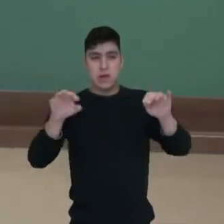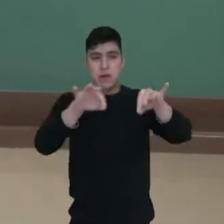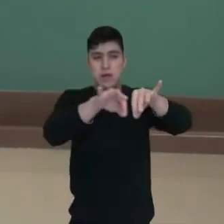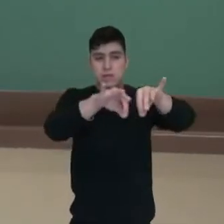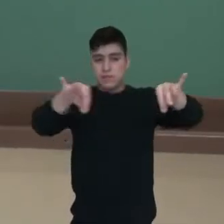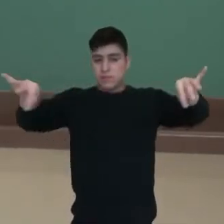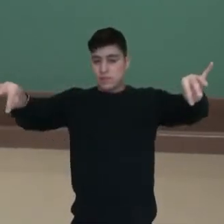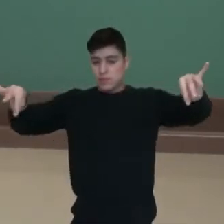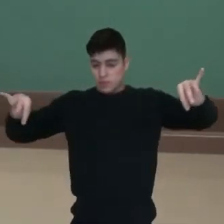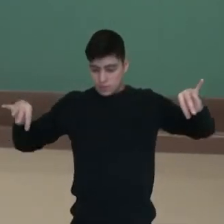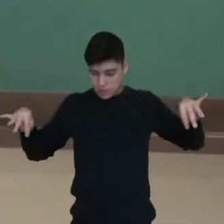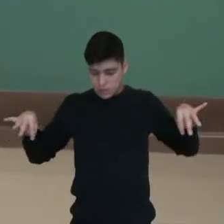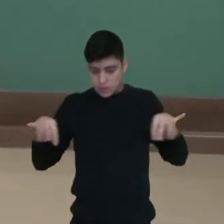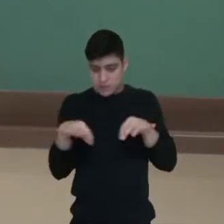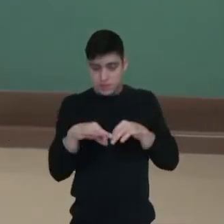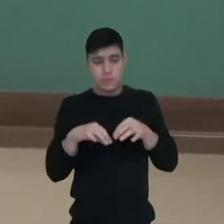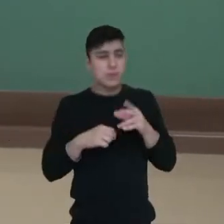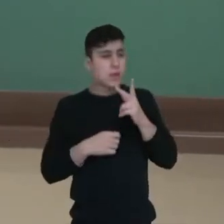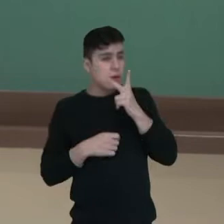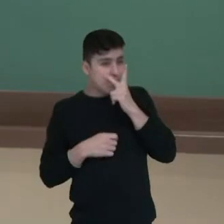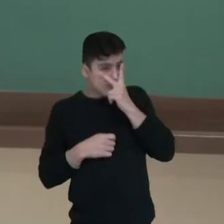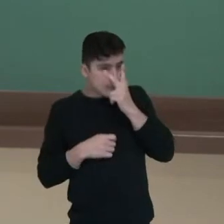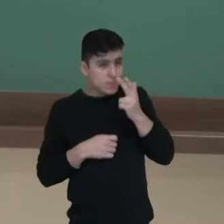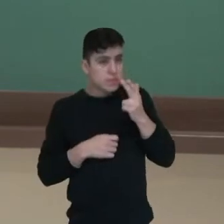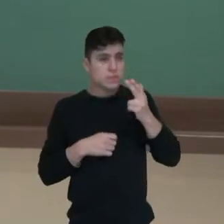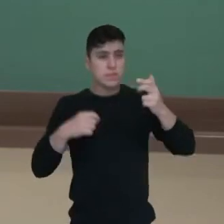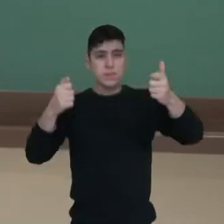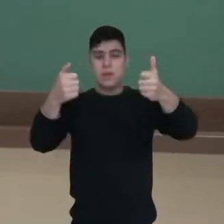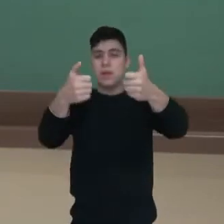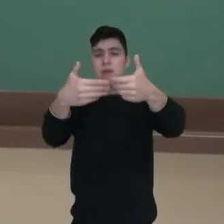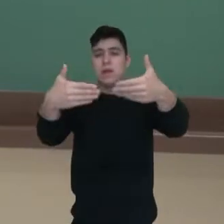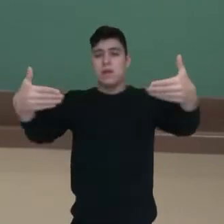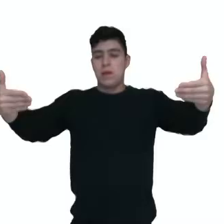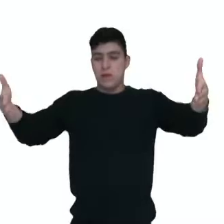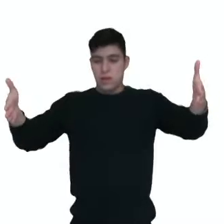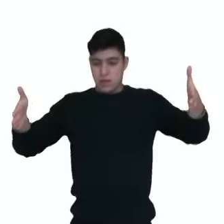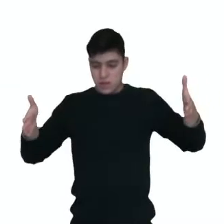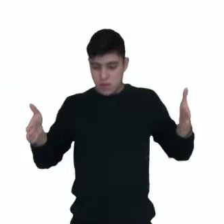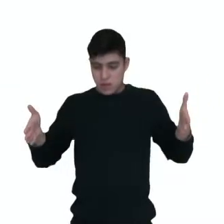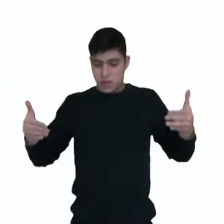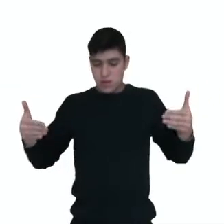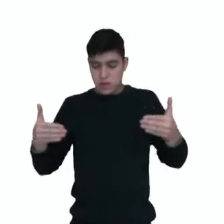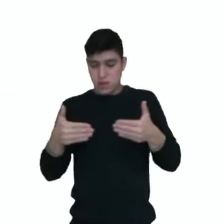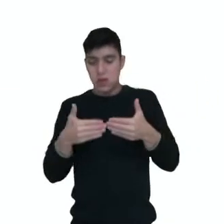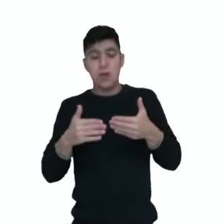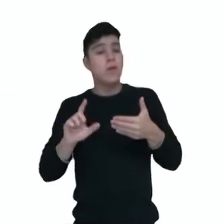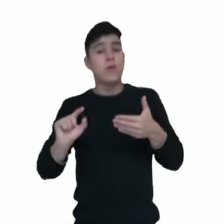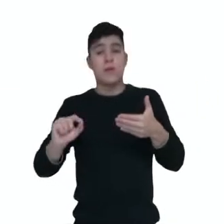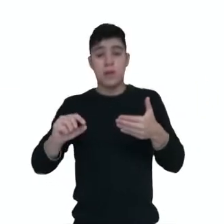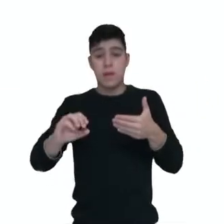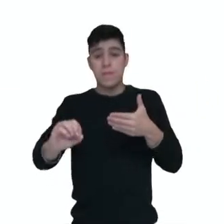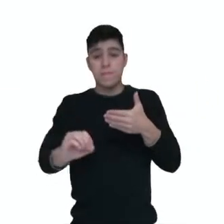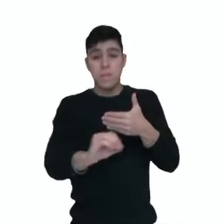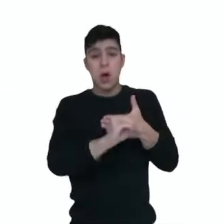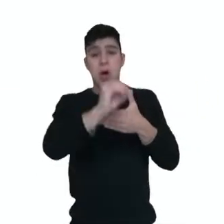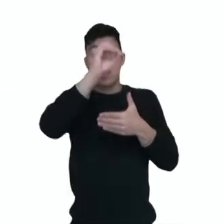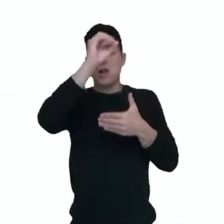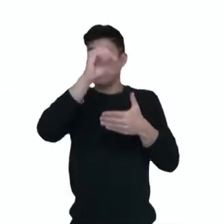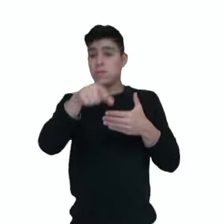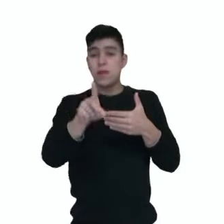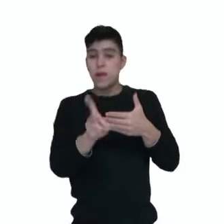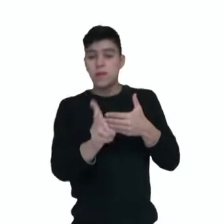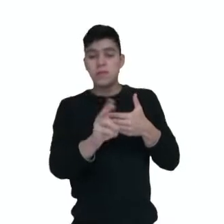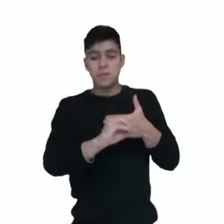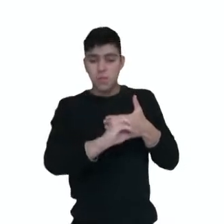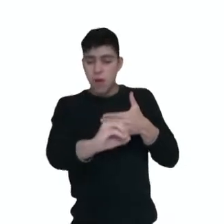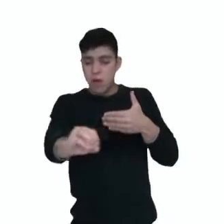Observe que eles têm como se fosse uma barreira aqui para que essa bola ela não saia. Então, eles